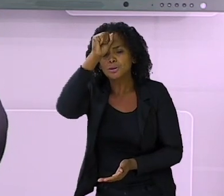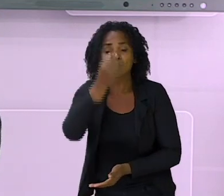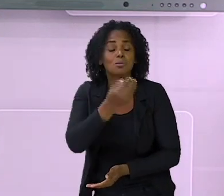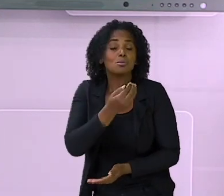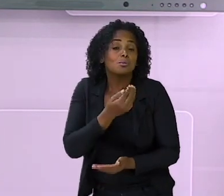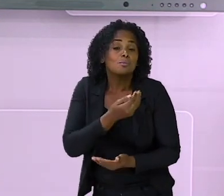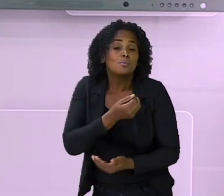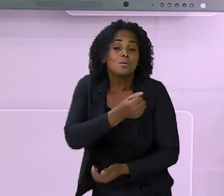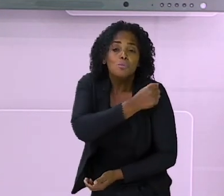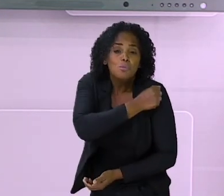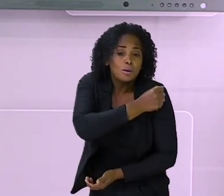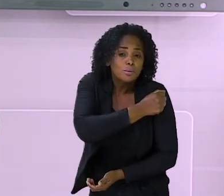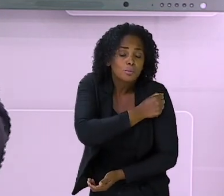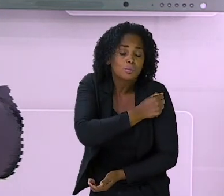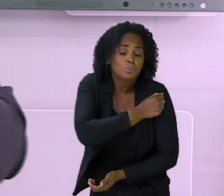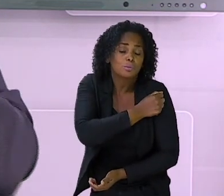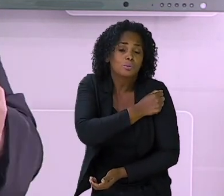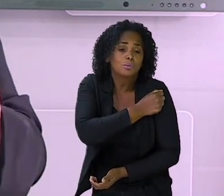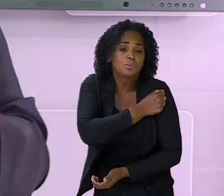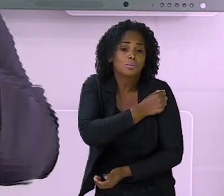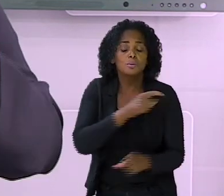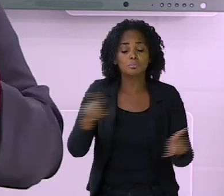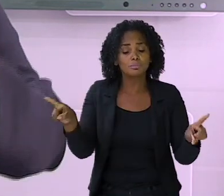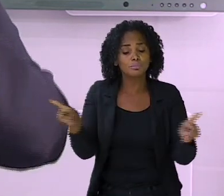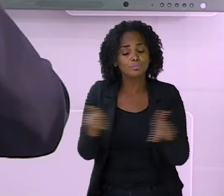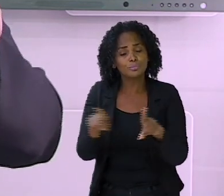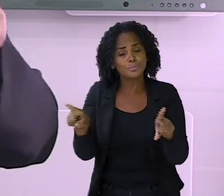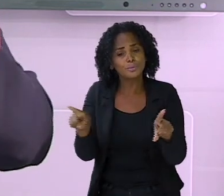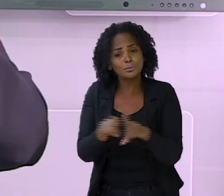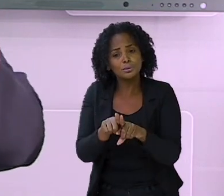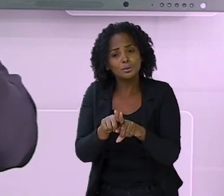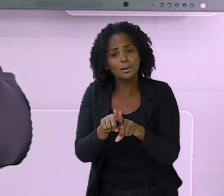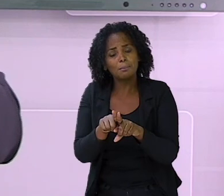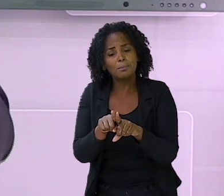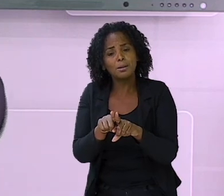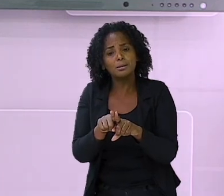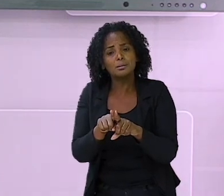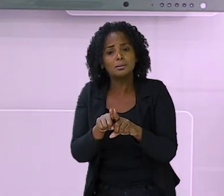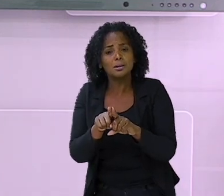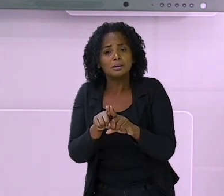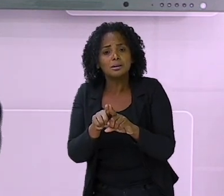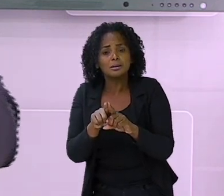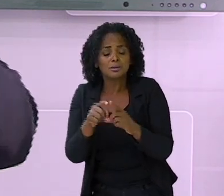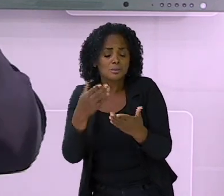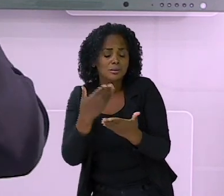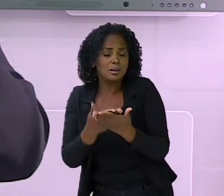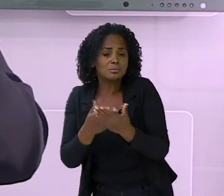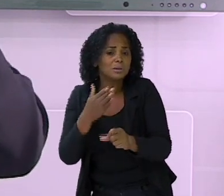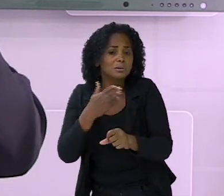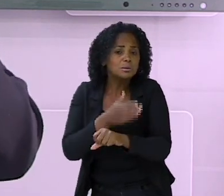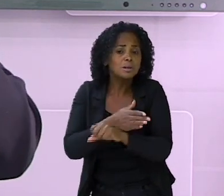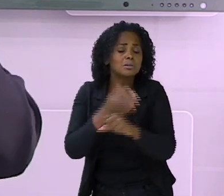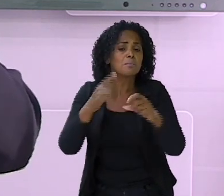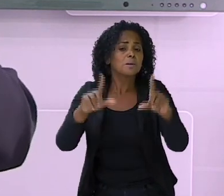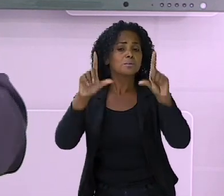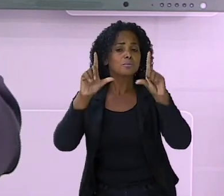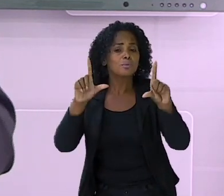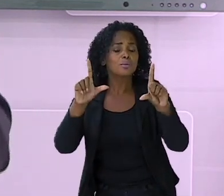Pedro Álvares Cabral. Terminamos a nossa aula naquela certeza que